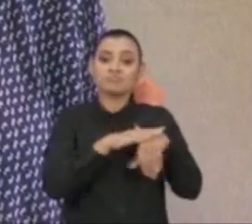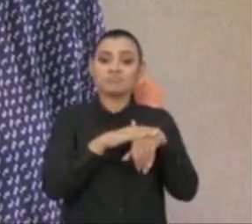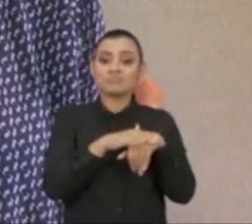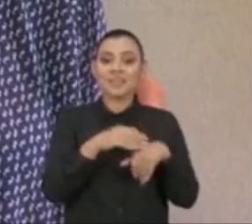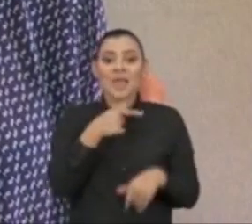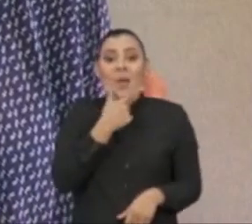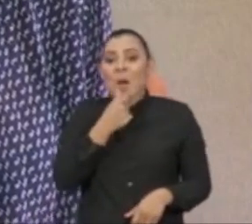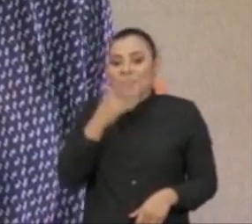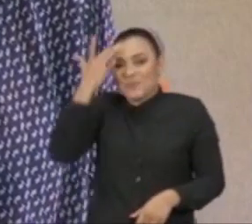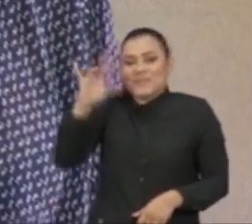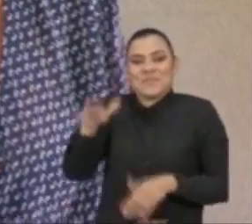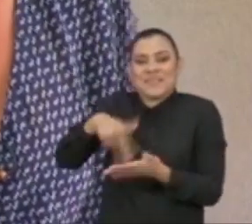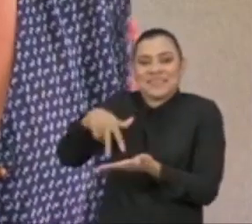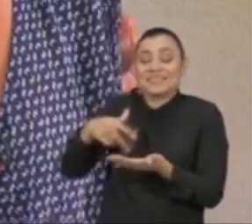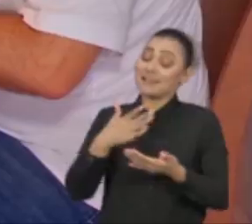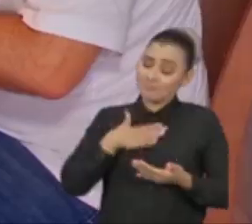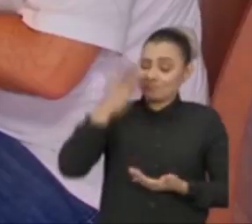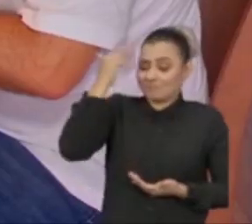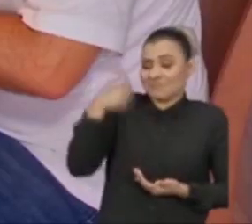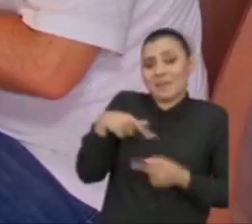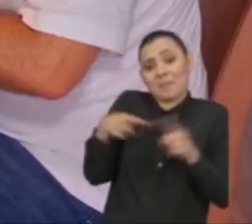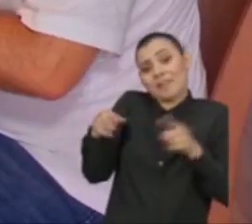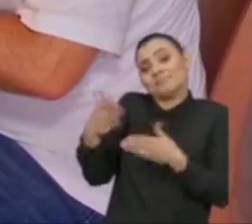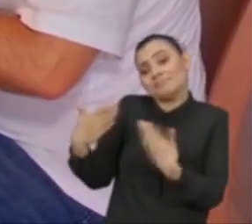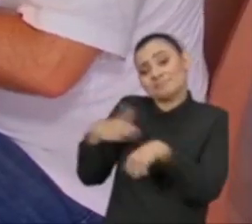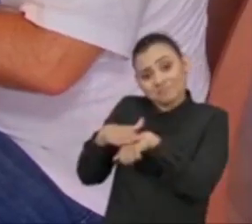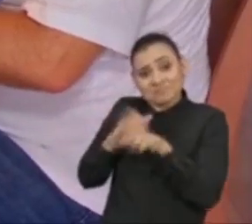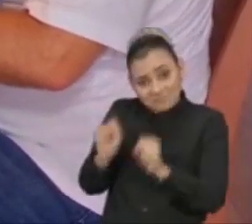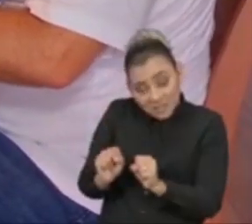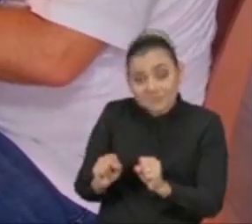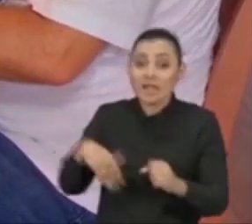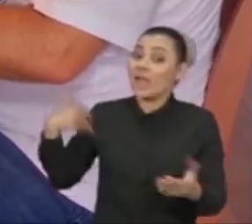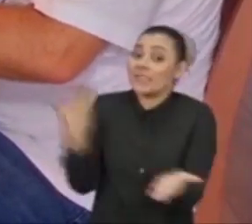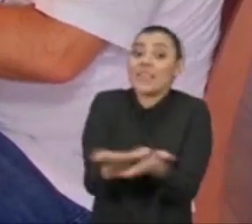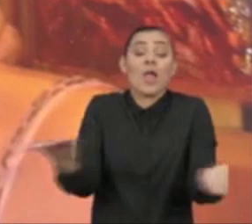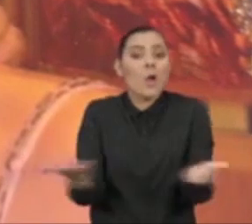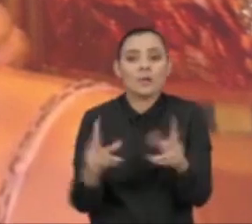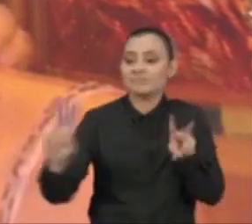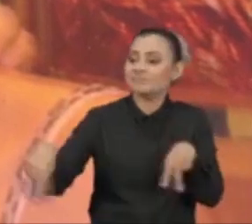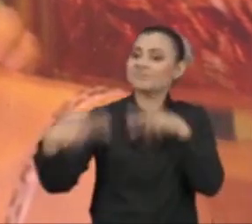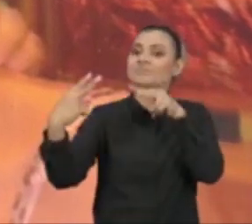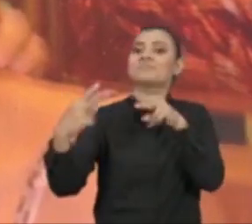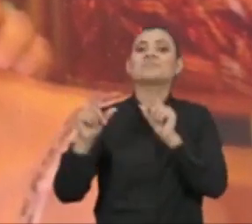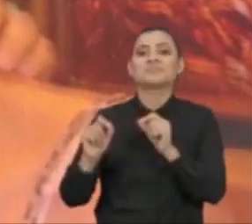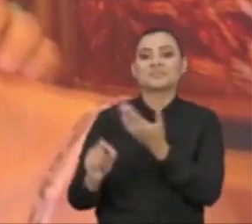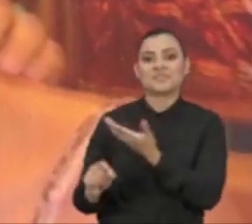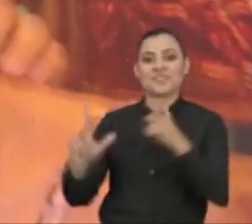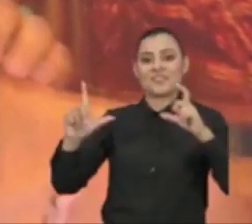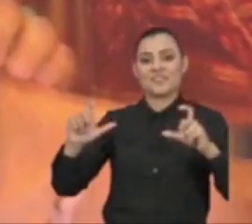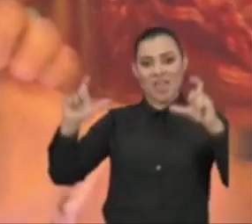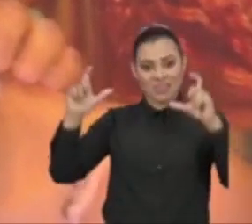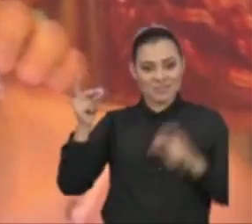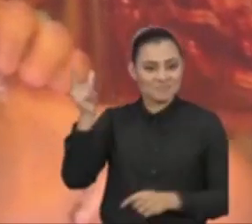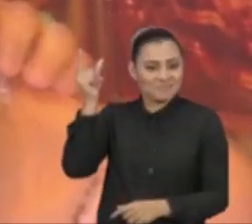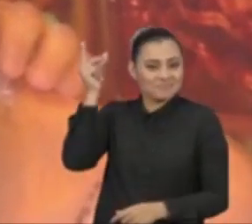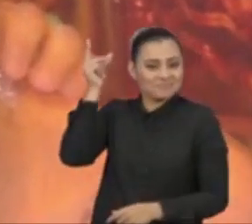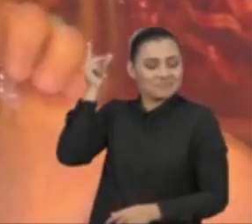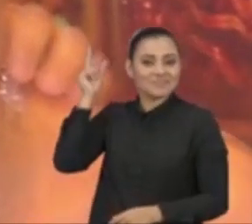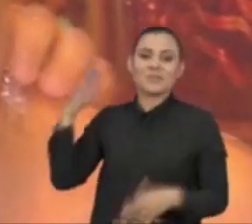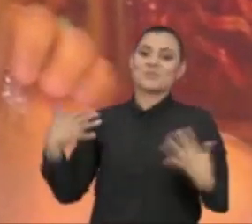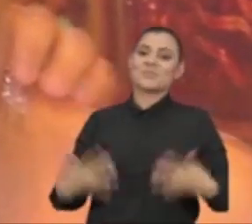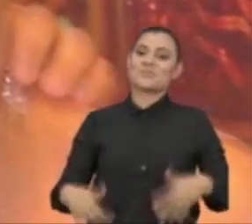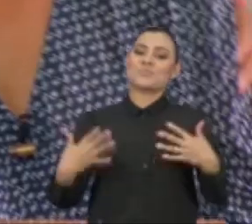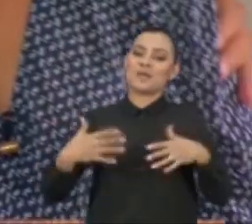falou, e ele é mesmo. O papo foi tão bom que o primeiro encontro foi registrado em foto e rendeu